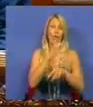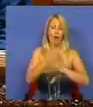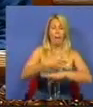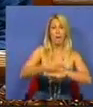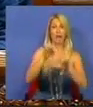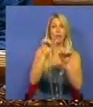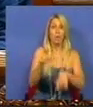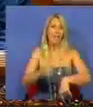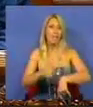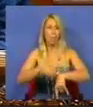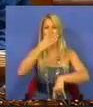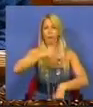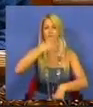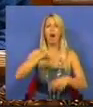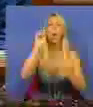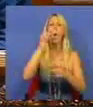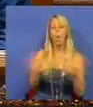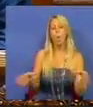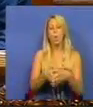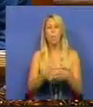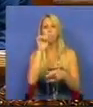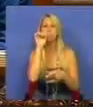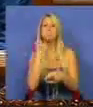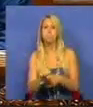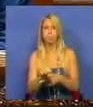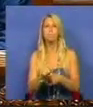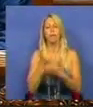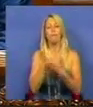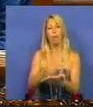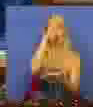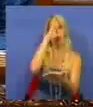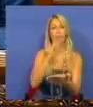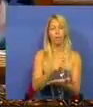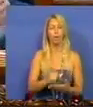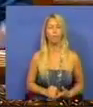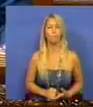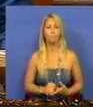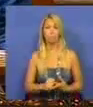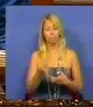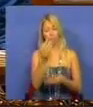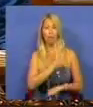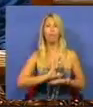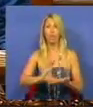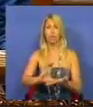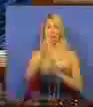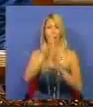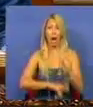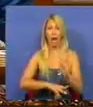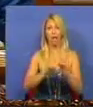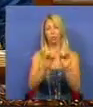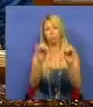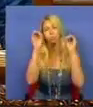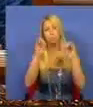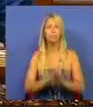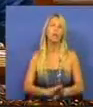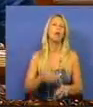cavaquista ou das fileiras do partido que sustentava na altura esses governos. Financiamentos sem regras, comissões